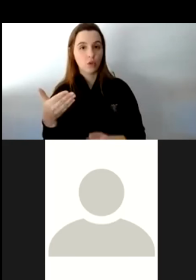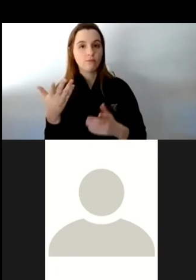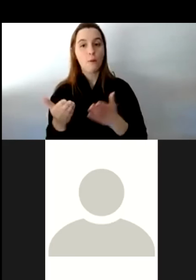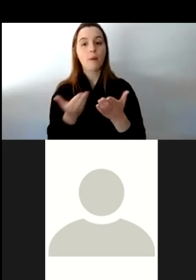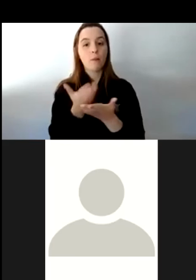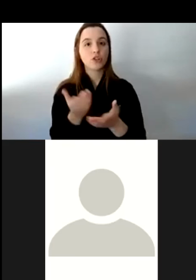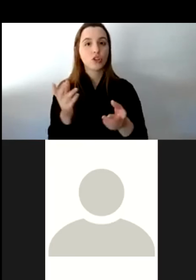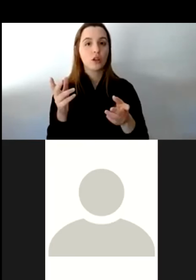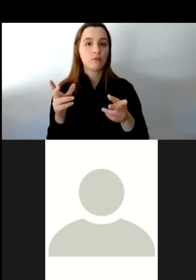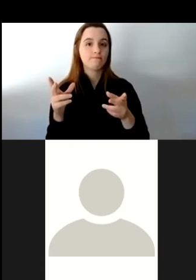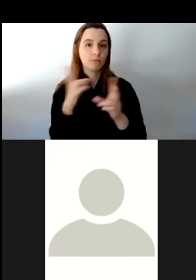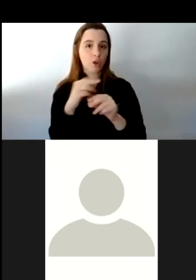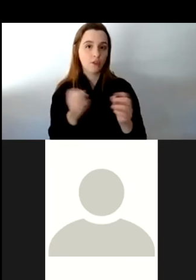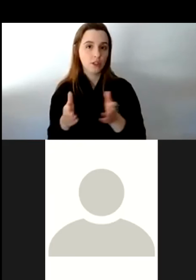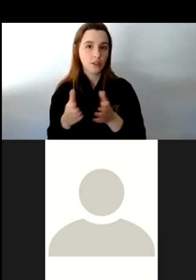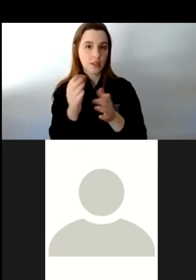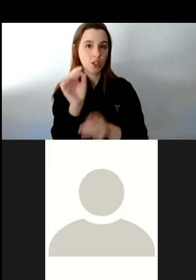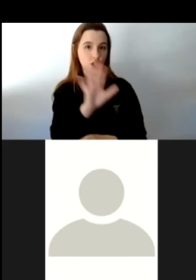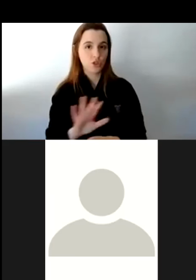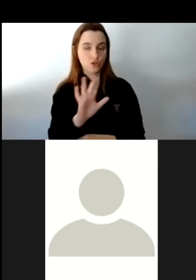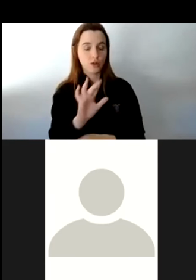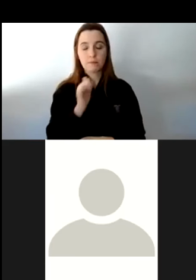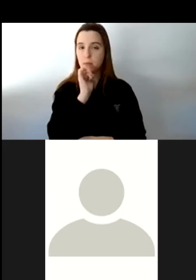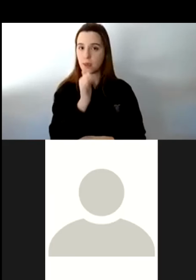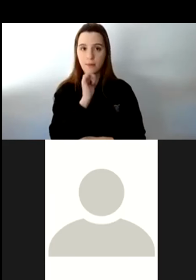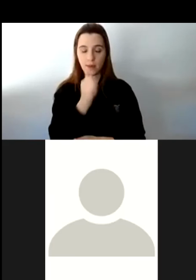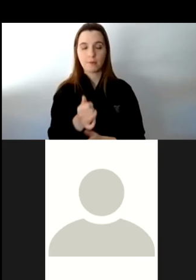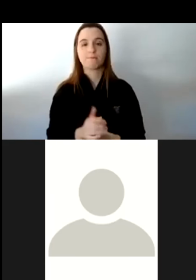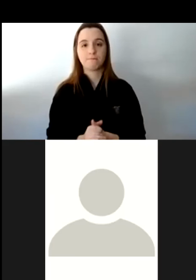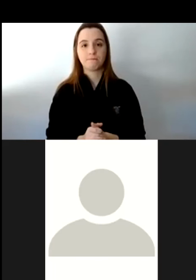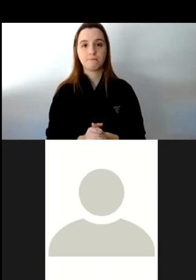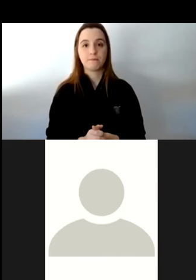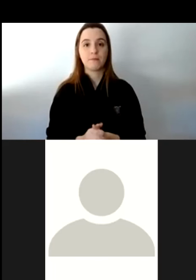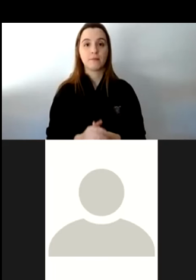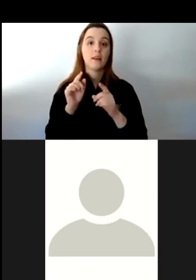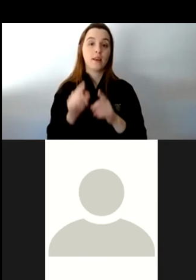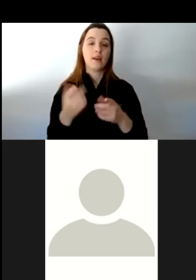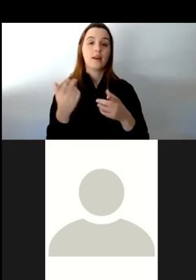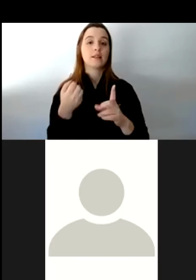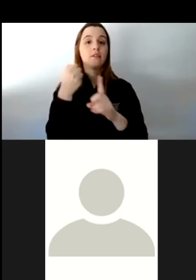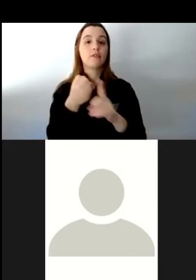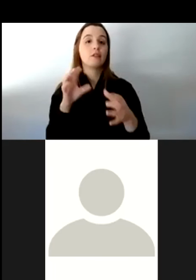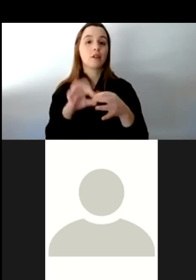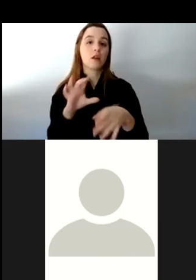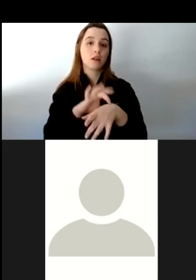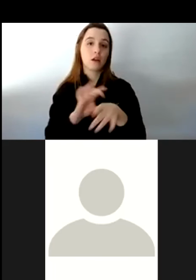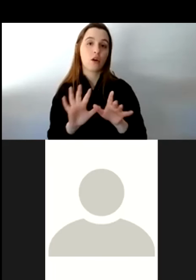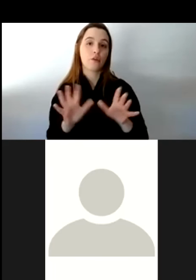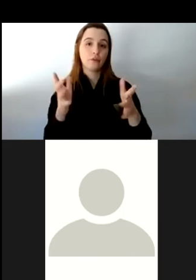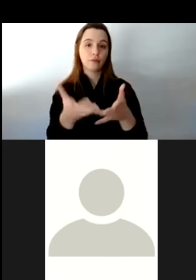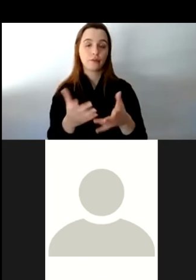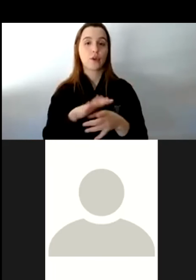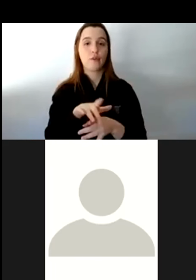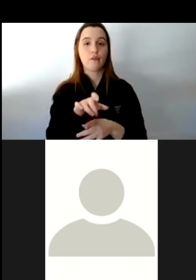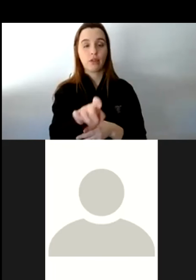uma proposta para uma nova estratégia nacional dirigida às pessoas com doença rara. São eles os desafios relacionados com a pandemia